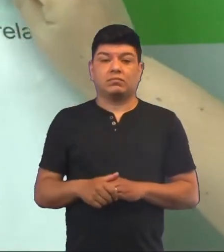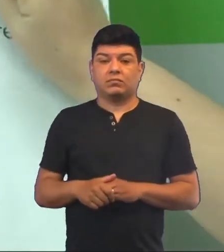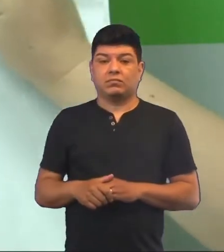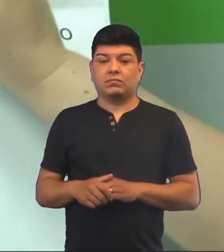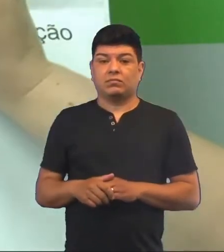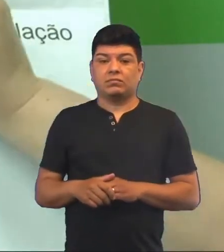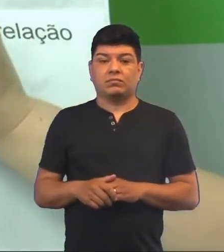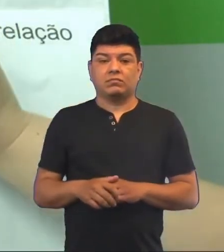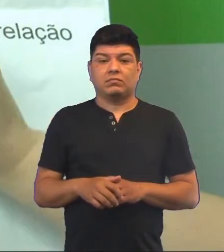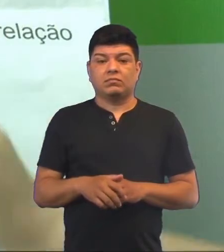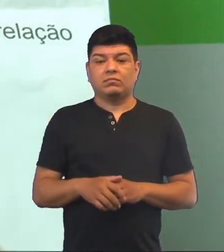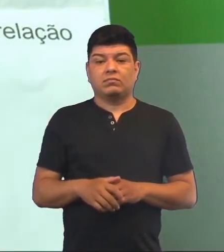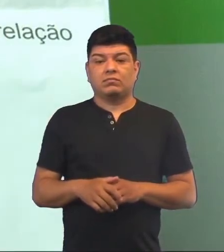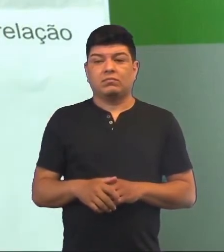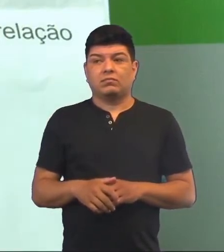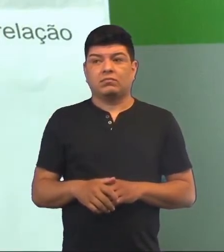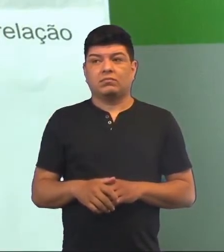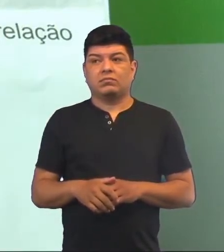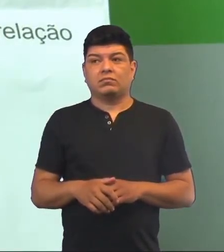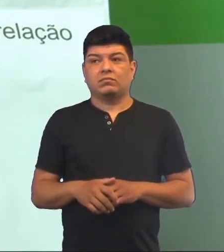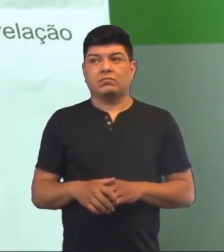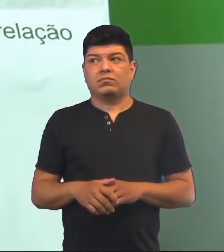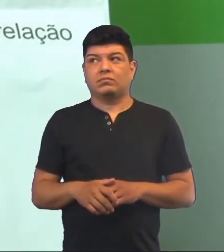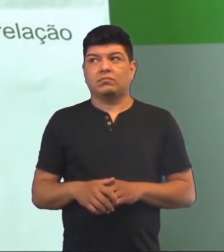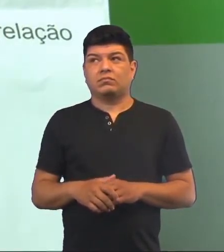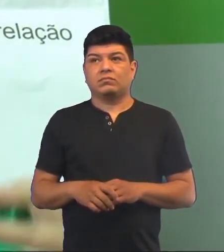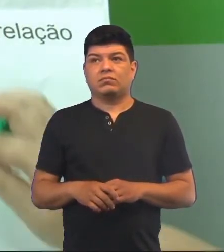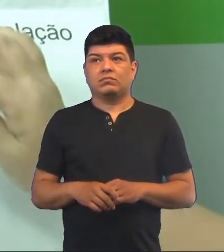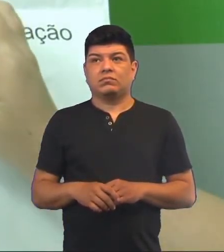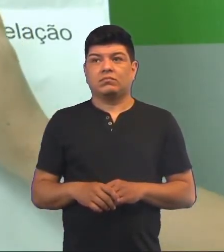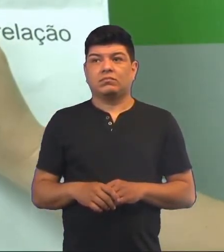Abre aqui bem para ficar bem a imagem.